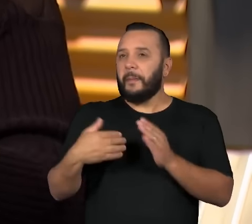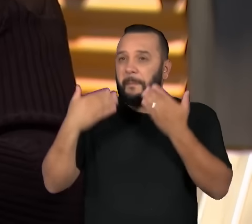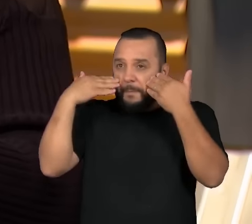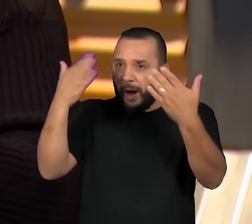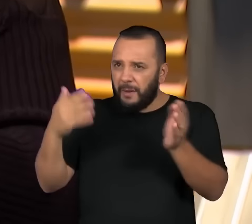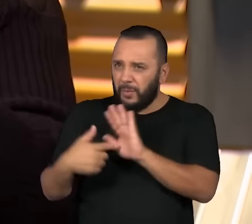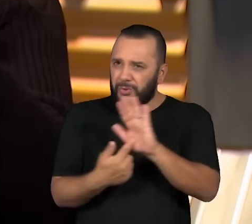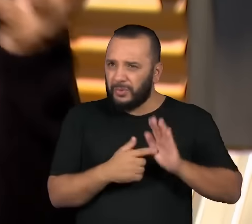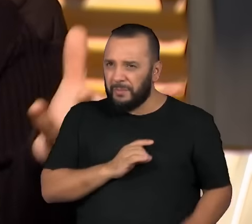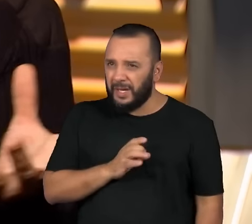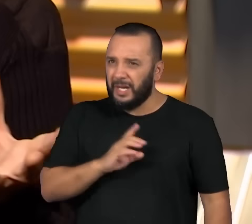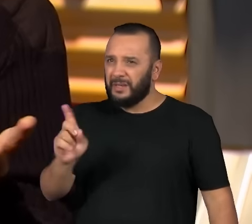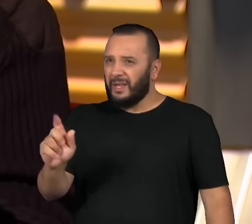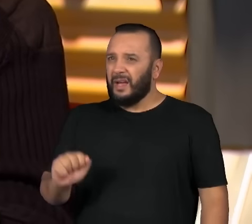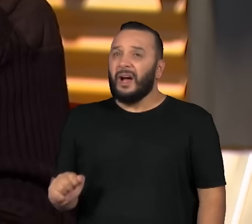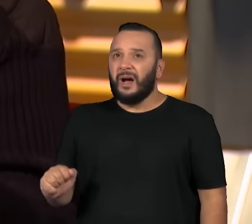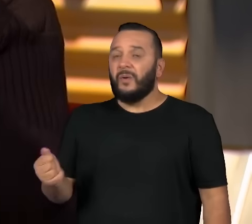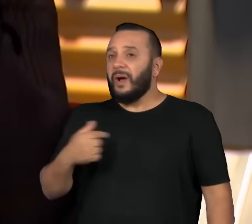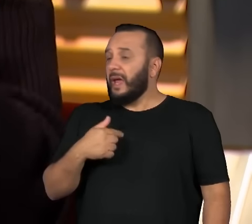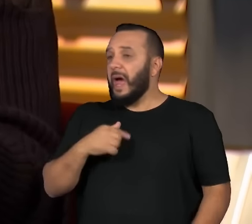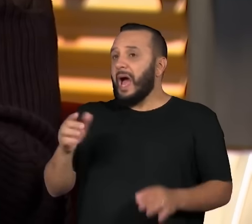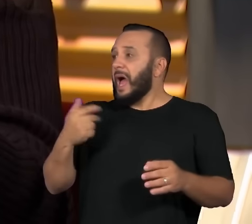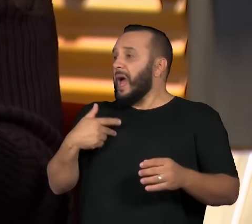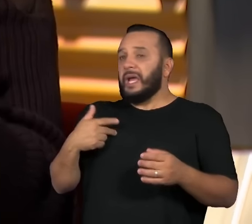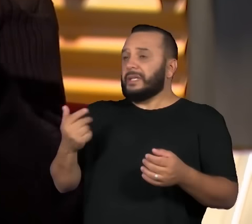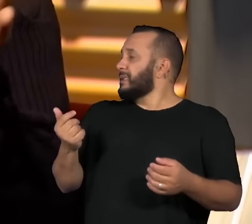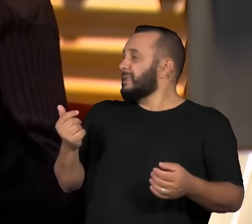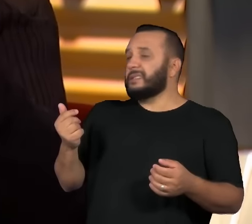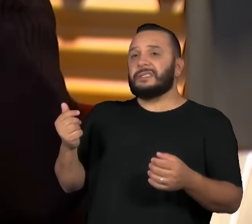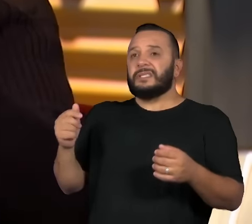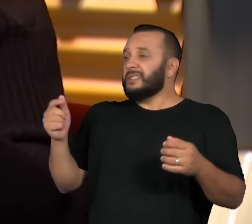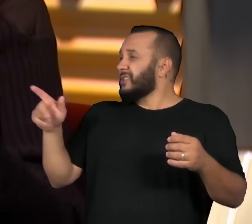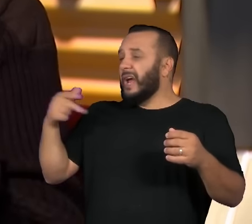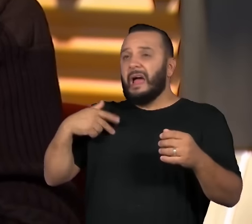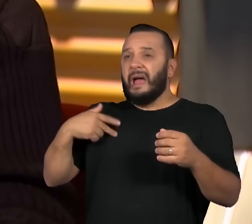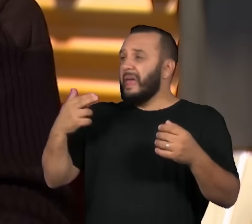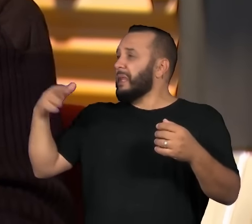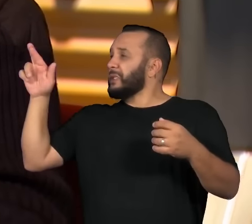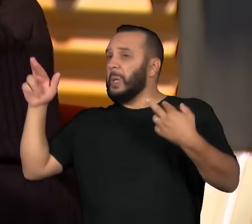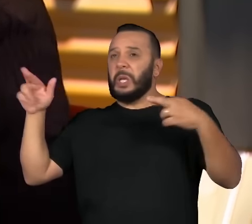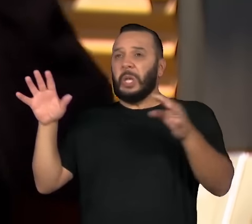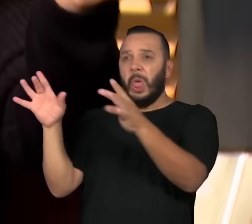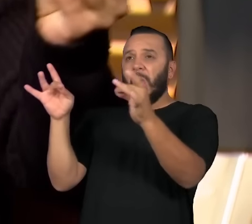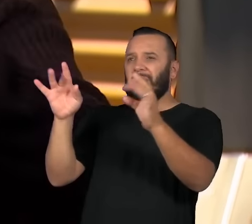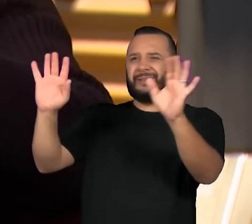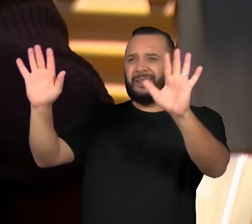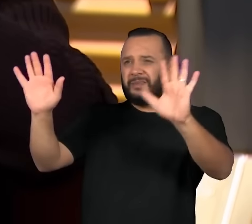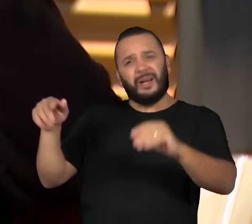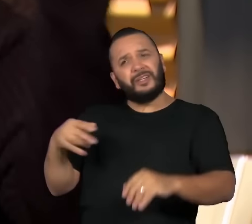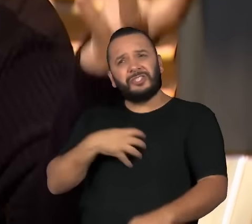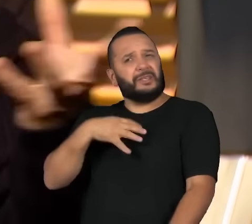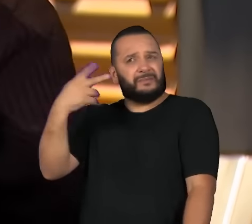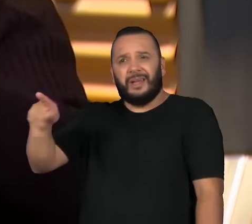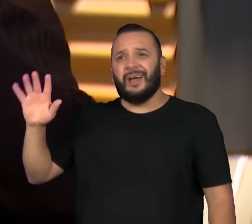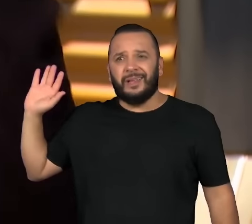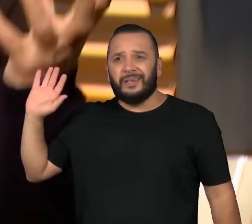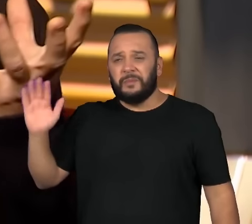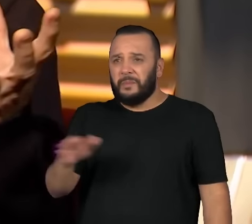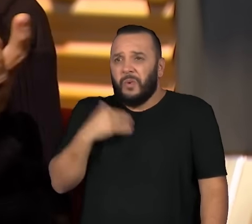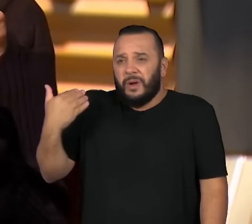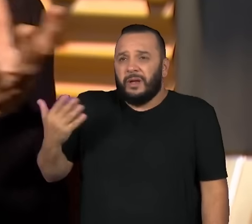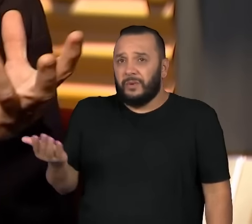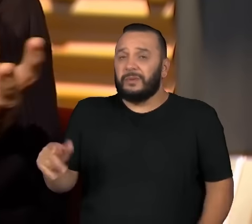isso. Sei. Não se agarrou a nenhuma superstição. Ela foi ela, até o fim, sem máscara, sem nada. E o Zé Celso e toda aquela galera que fez